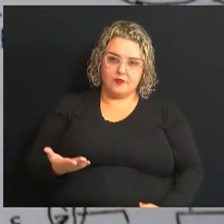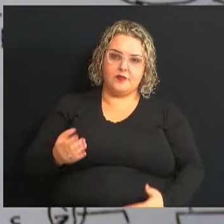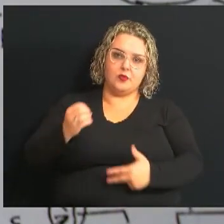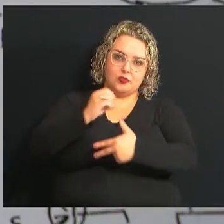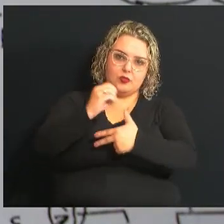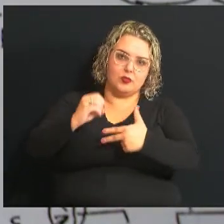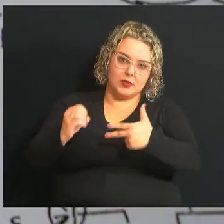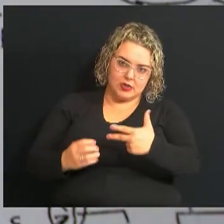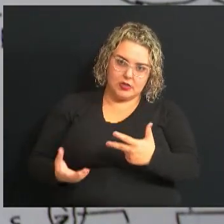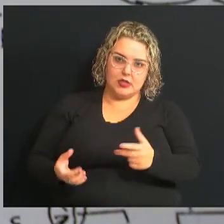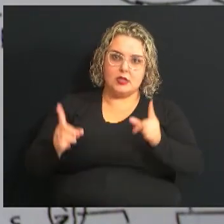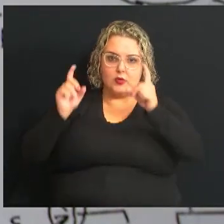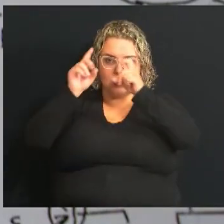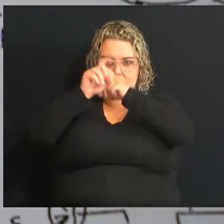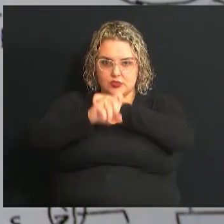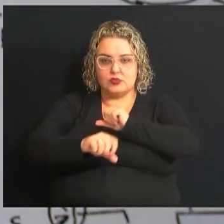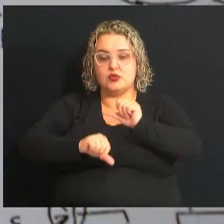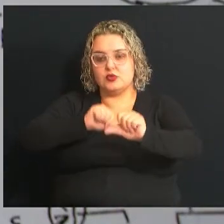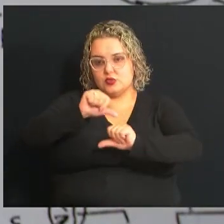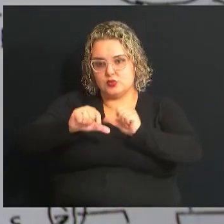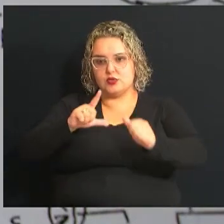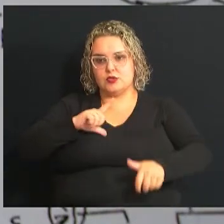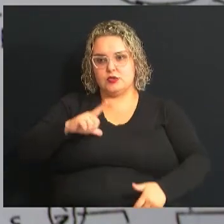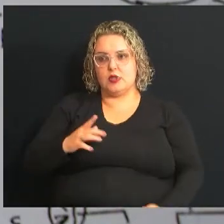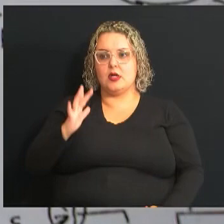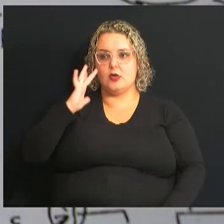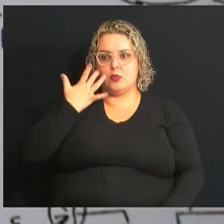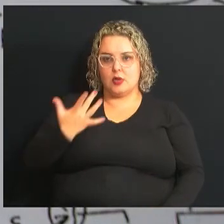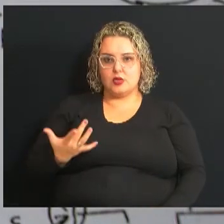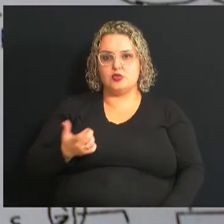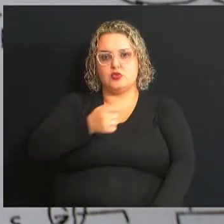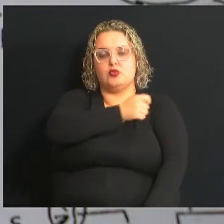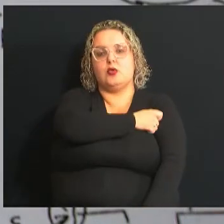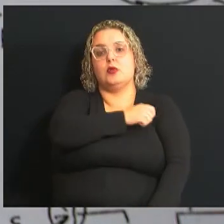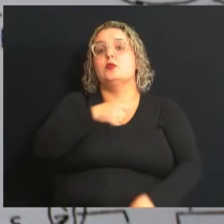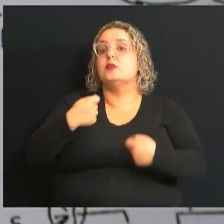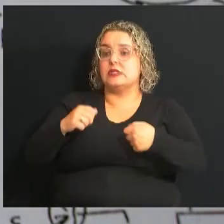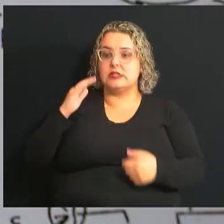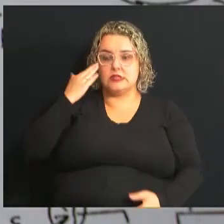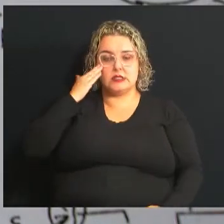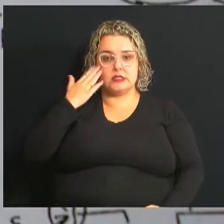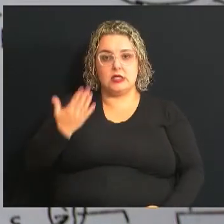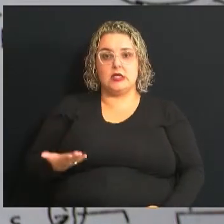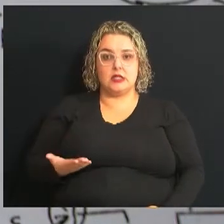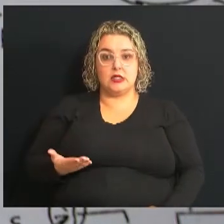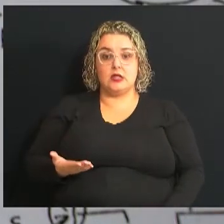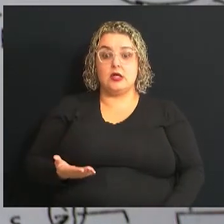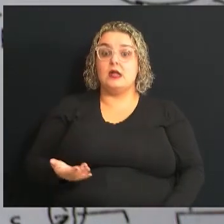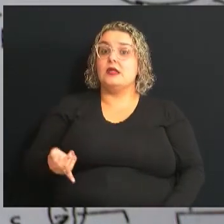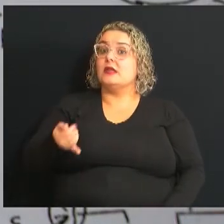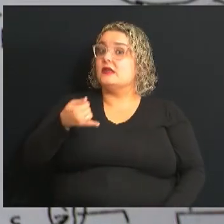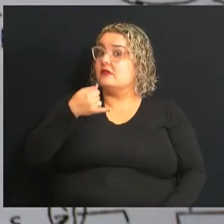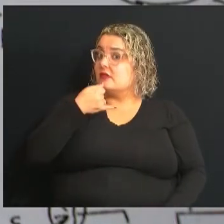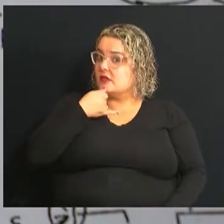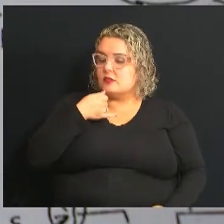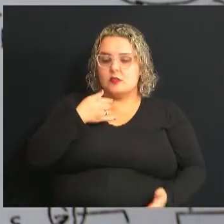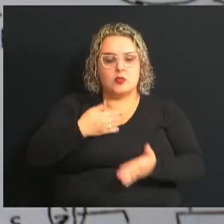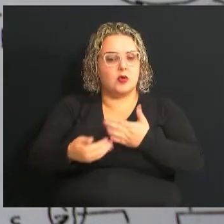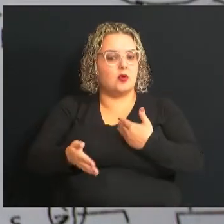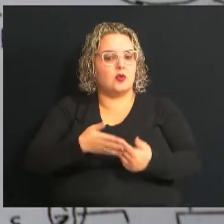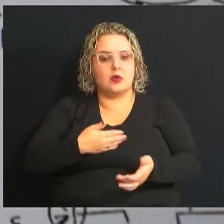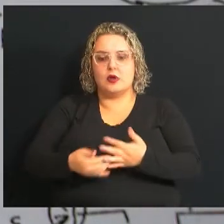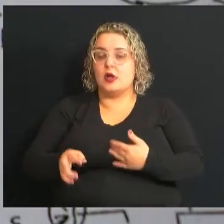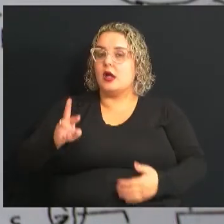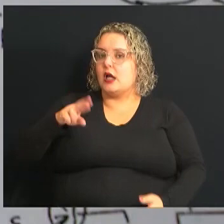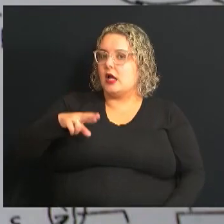muito difícil ter alterações. Acho que o aluno ele precisa só entender que, infelizmente, por algum motivo de saúde, por algum